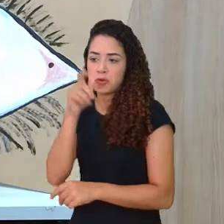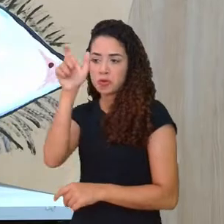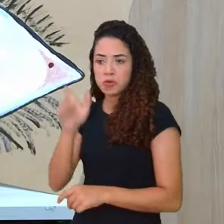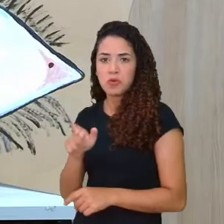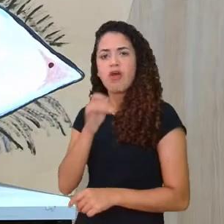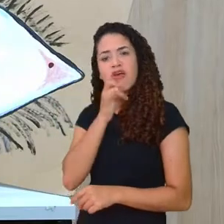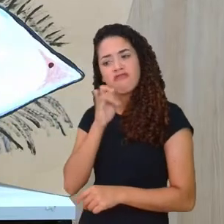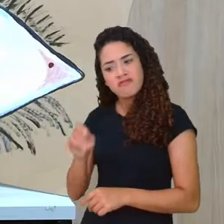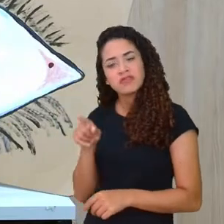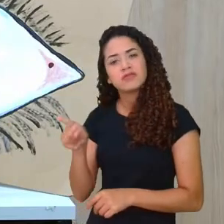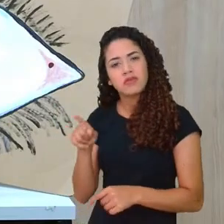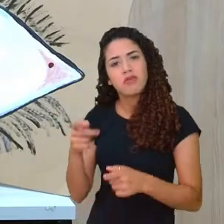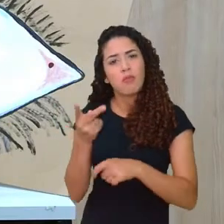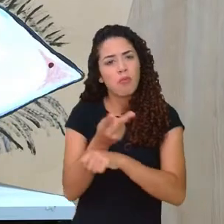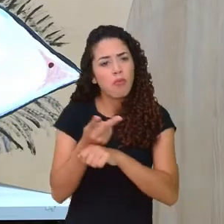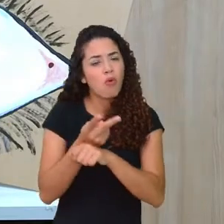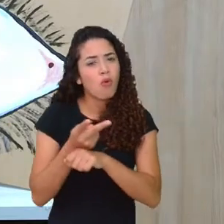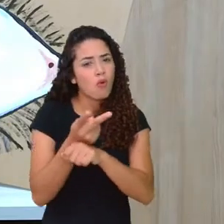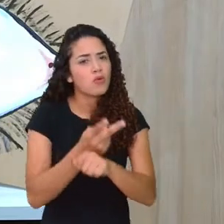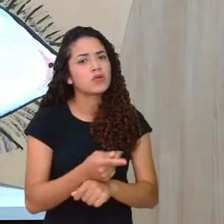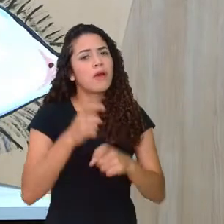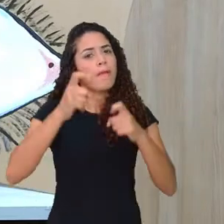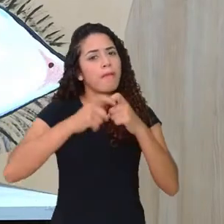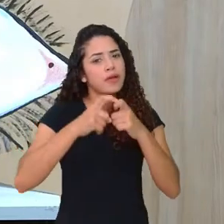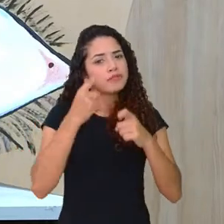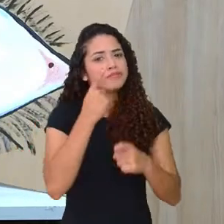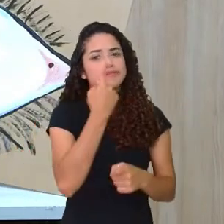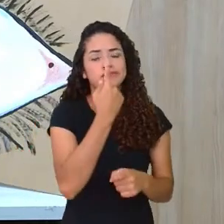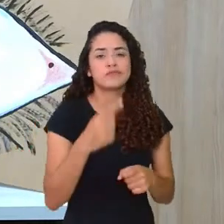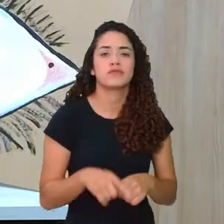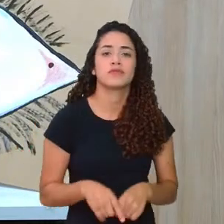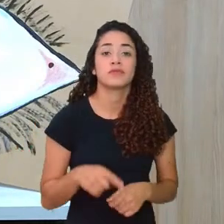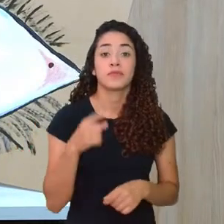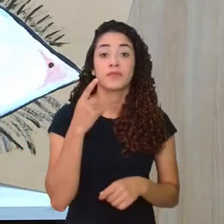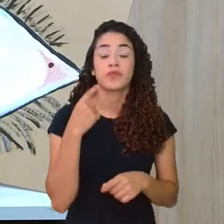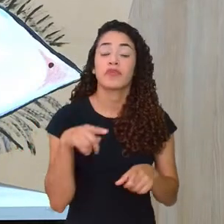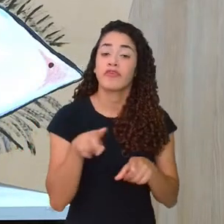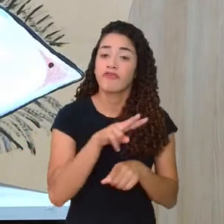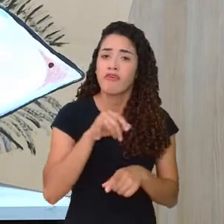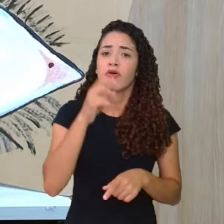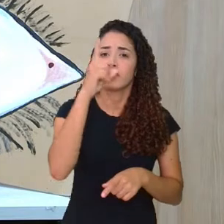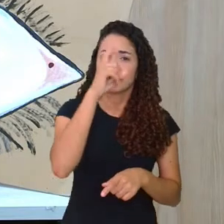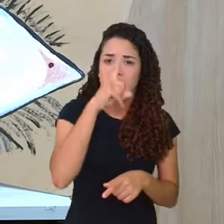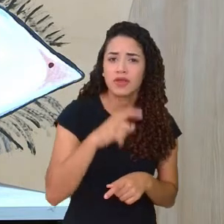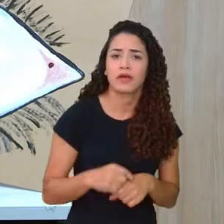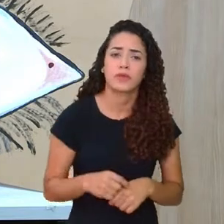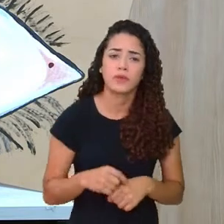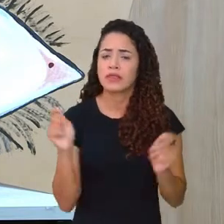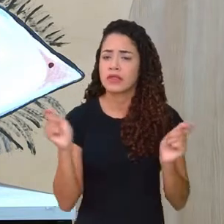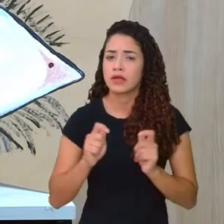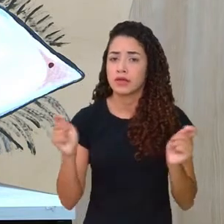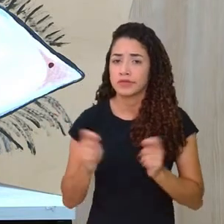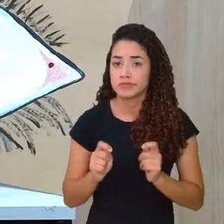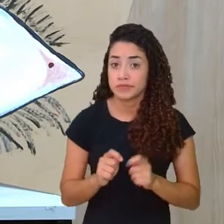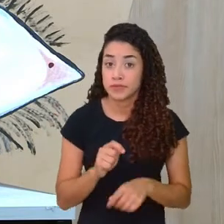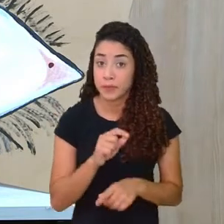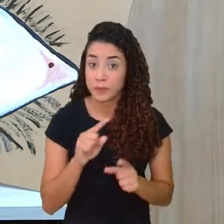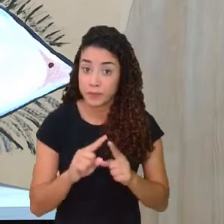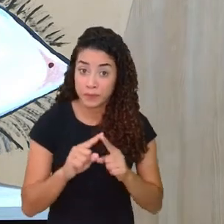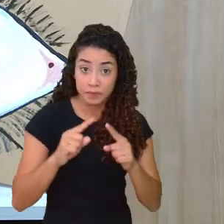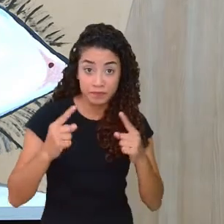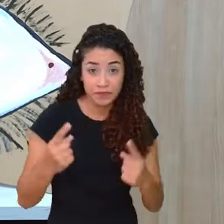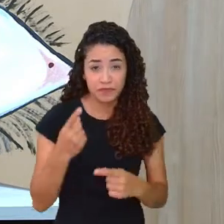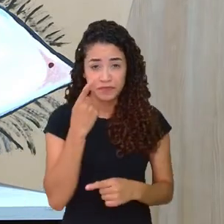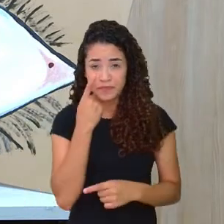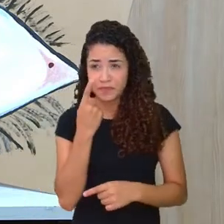ele procurar o oftalmologista, né? Vai lá no postinho que alguém vai fazer o encaminhamento para vocês. Mas vamos agora